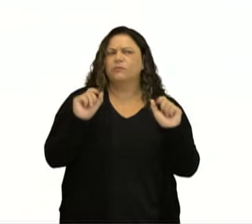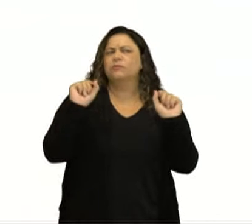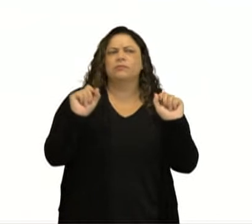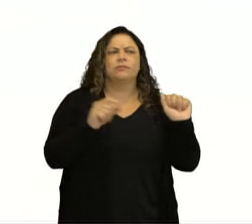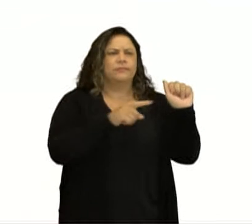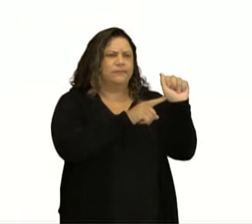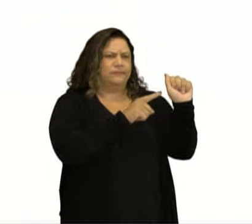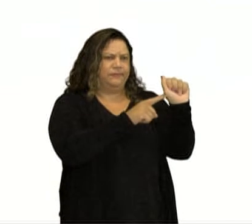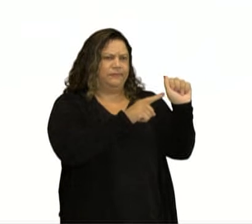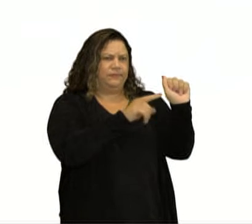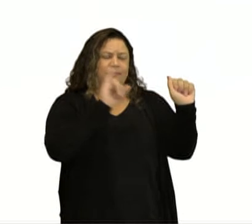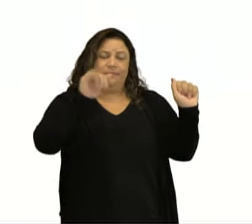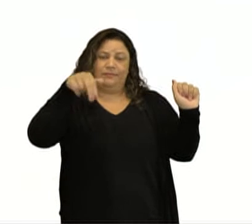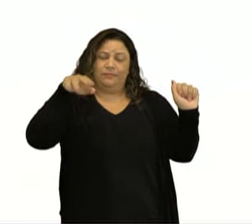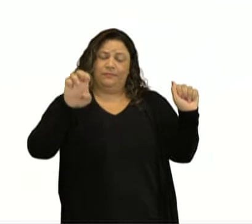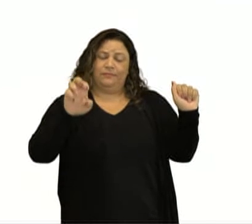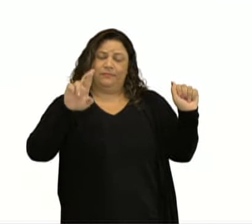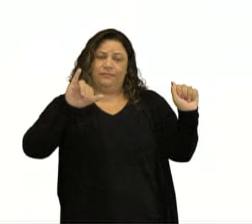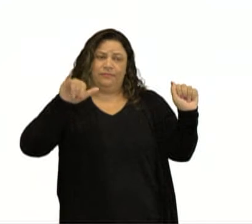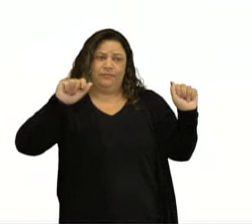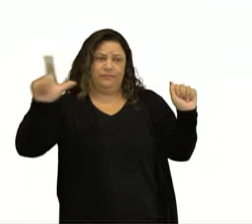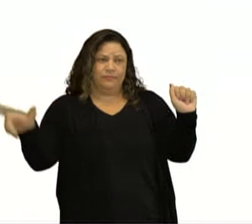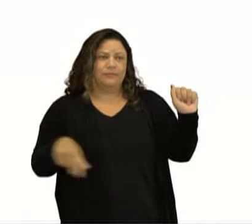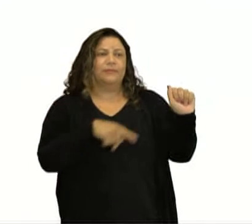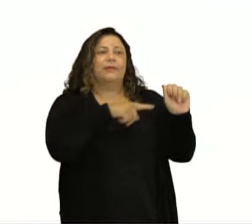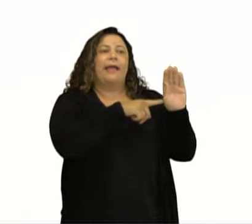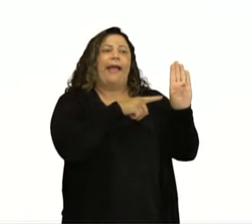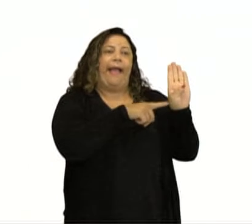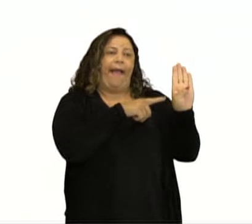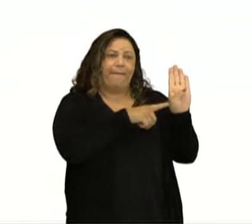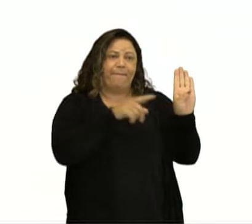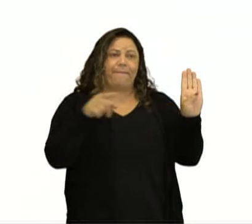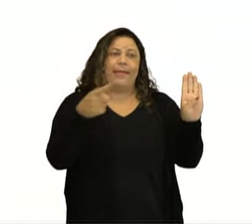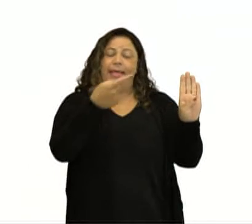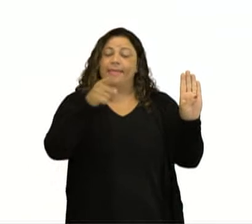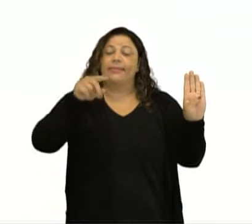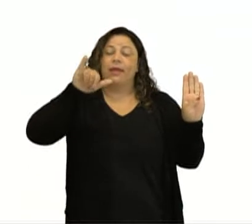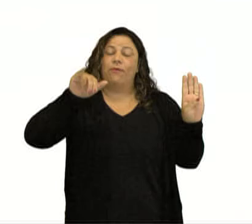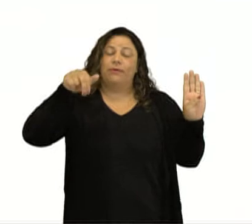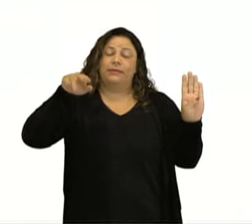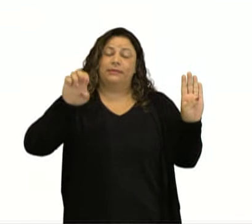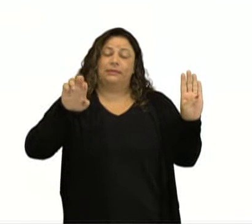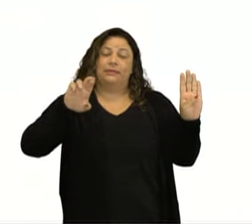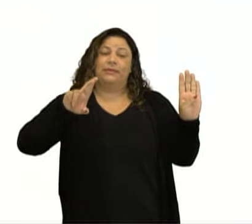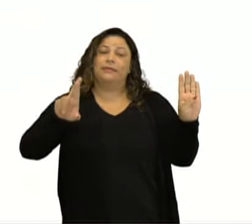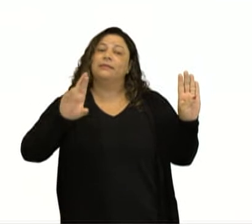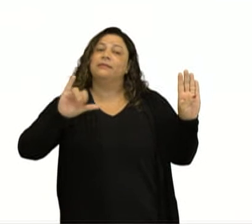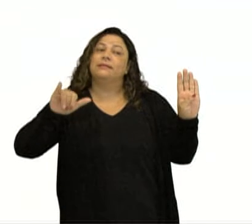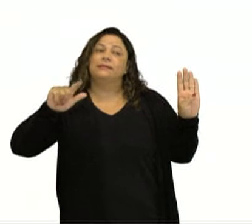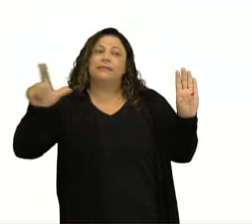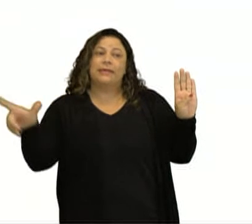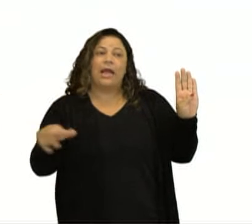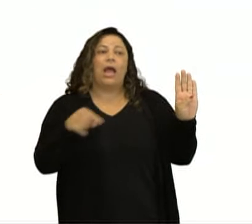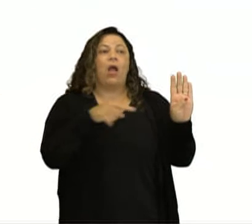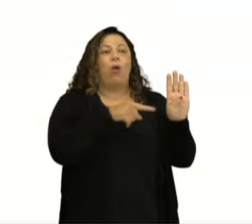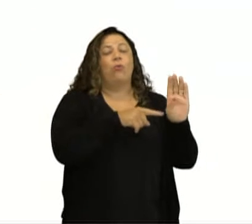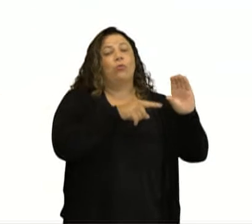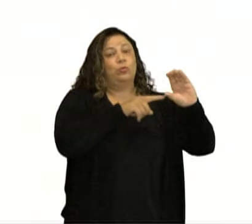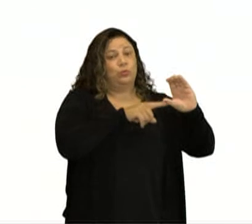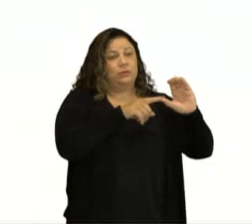referencial inercial. Item B, um referencial não inercial. Ou item C, pode ser tanto referencial inercial ou não